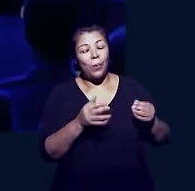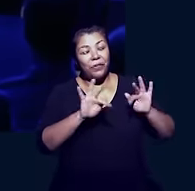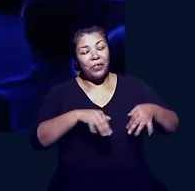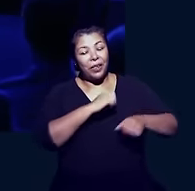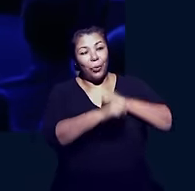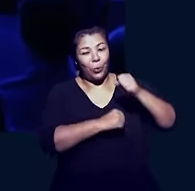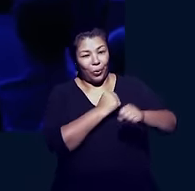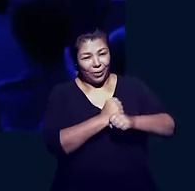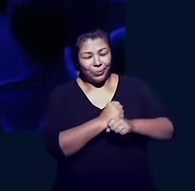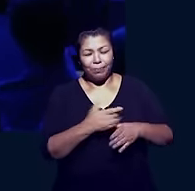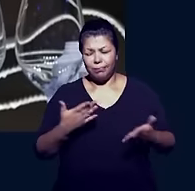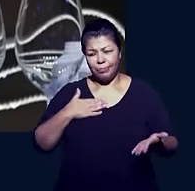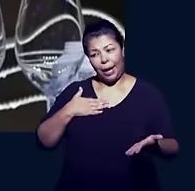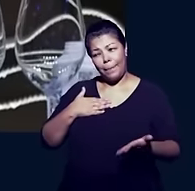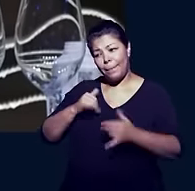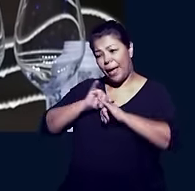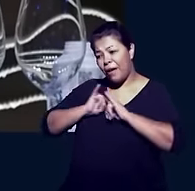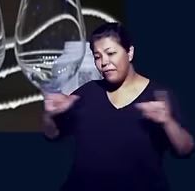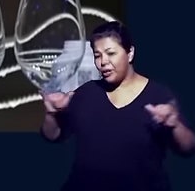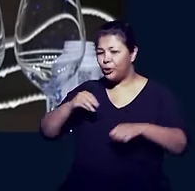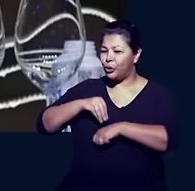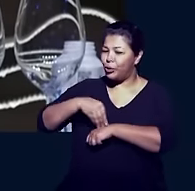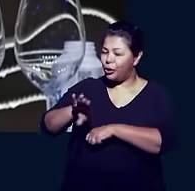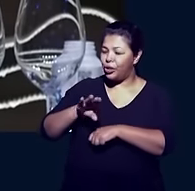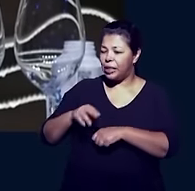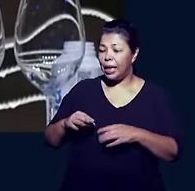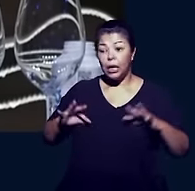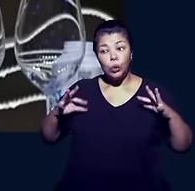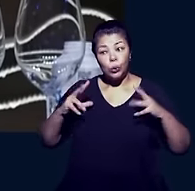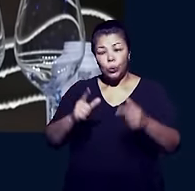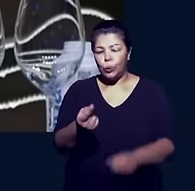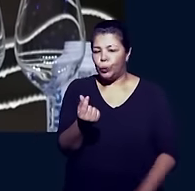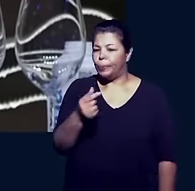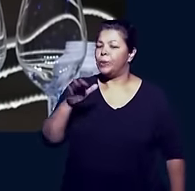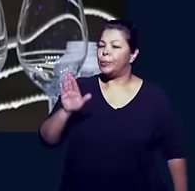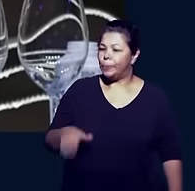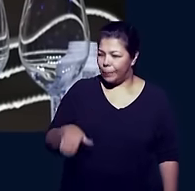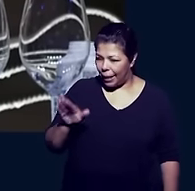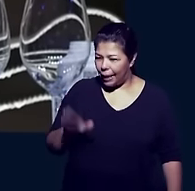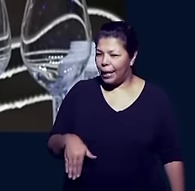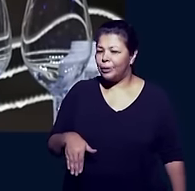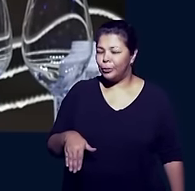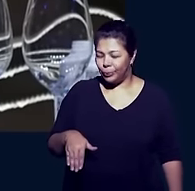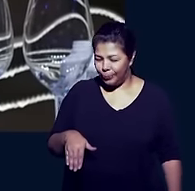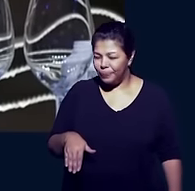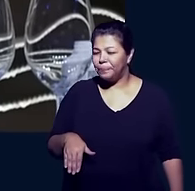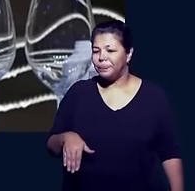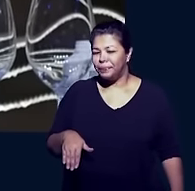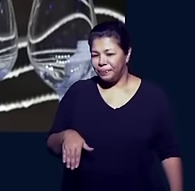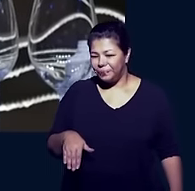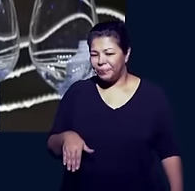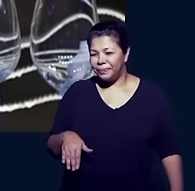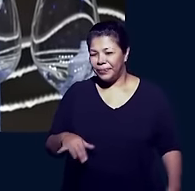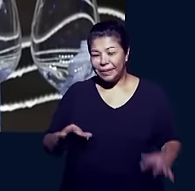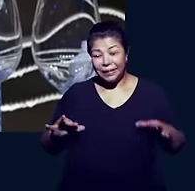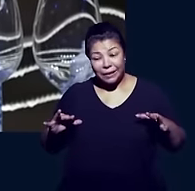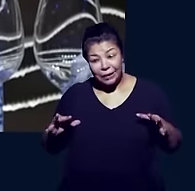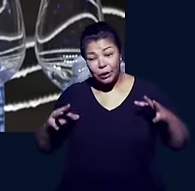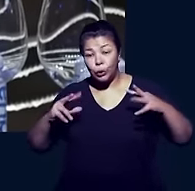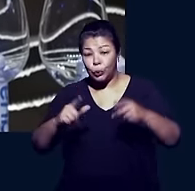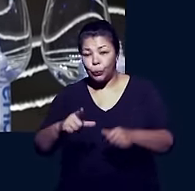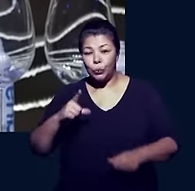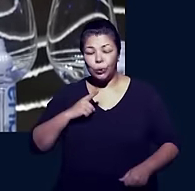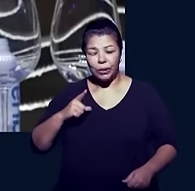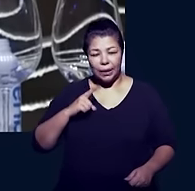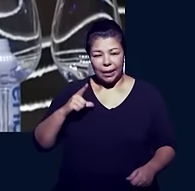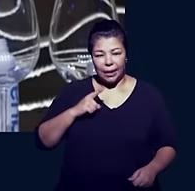eh é que tá tudo muito barato né Inclusive a trej eh e que vai tudo andar tudo que tem prêmio